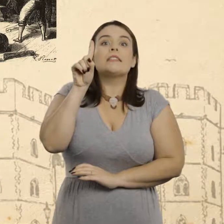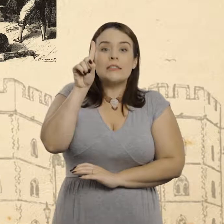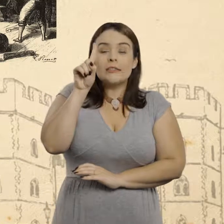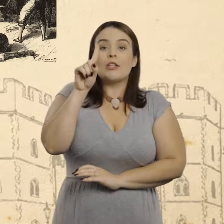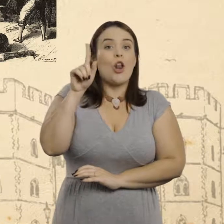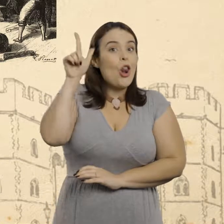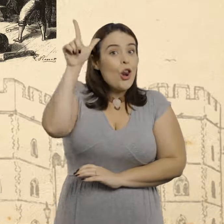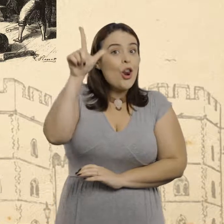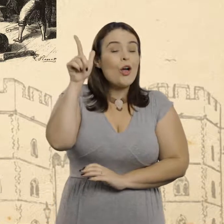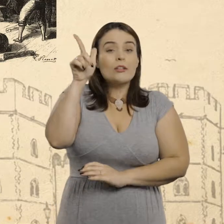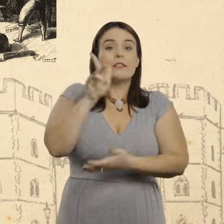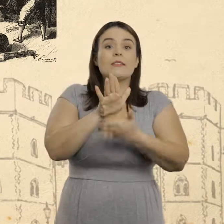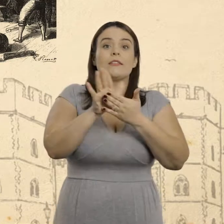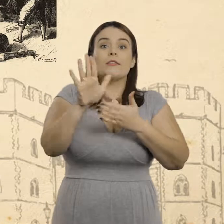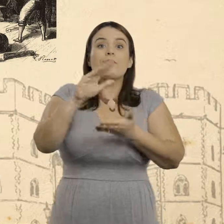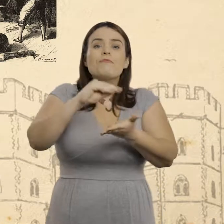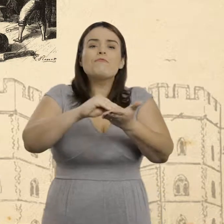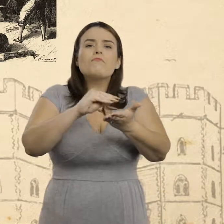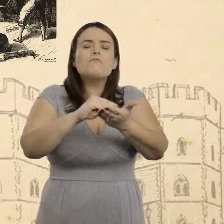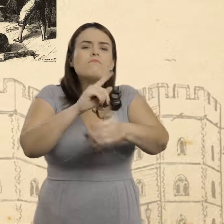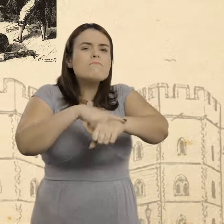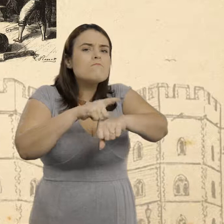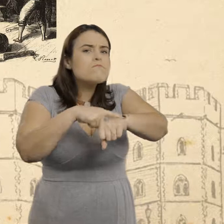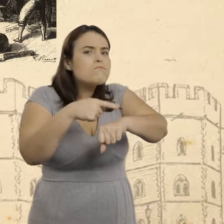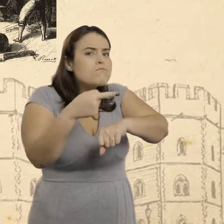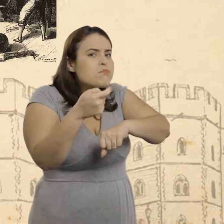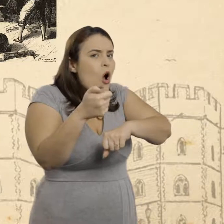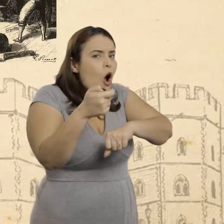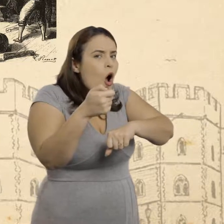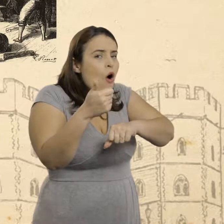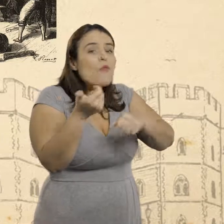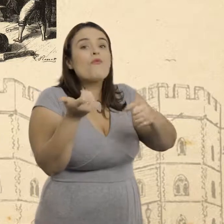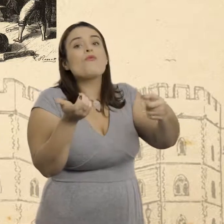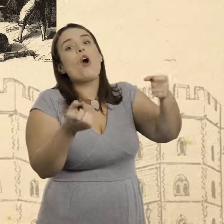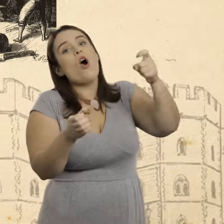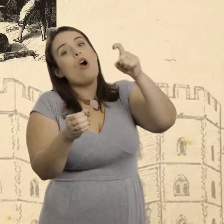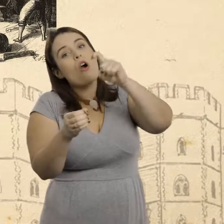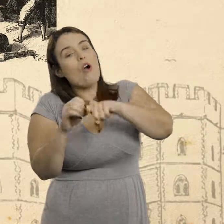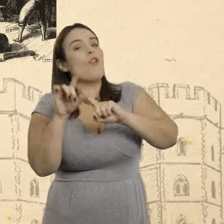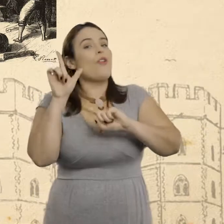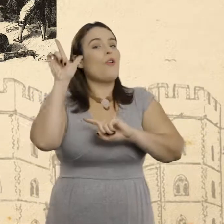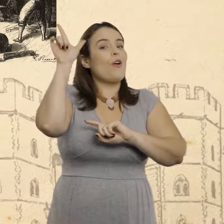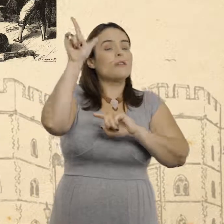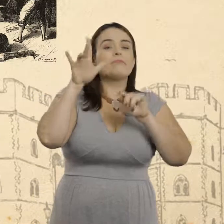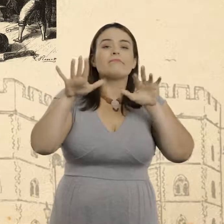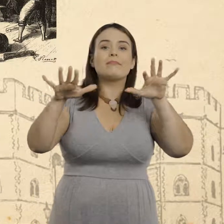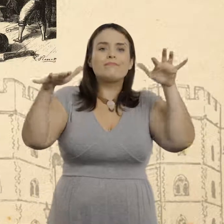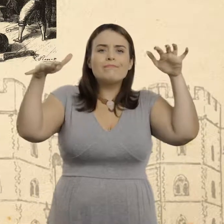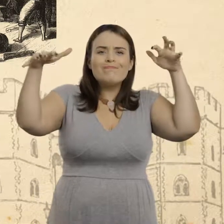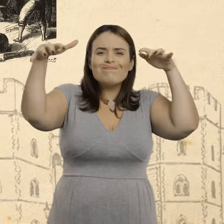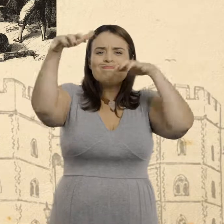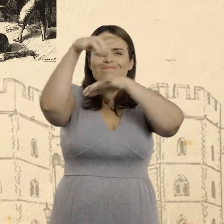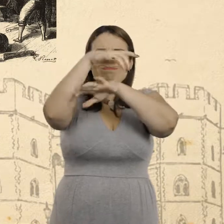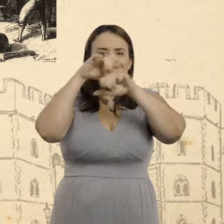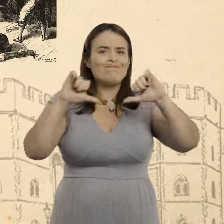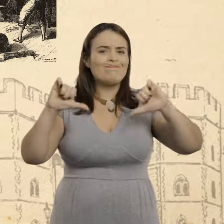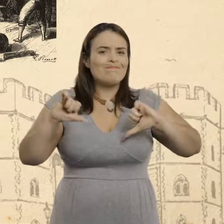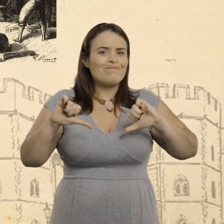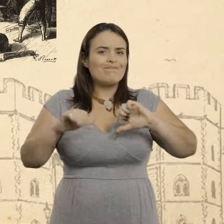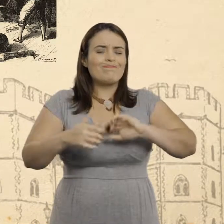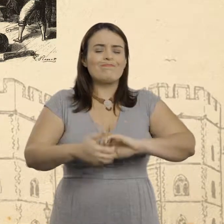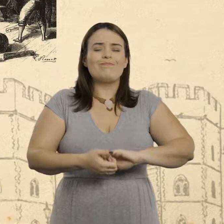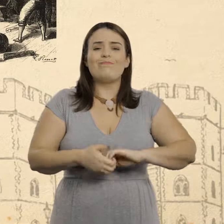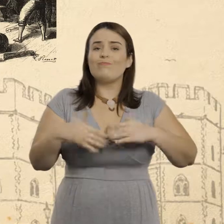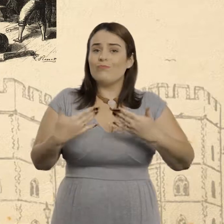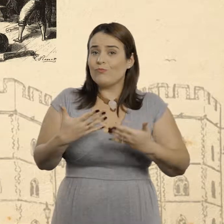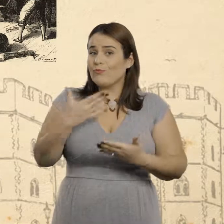Londres. Faltava muito pouco para voltarem para Londres, mas o clima não estava ajudando. Nesse dia,